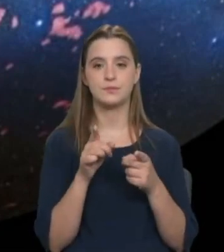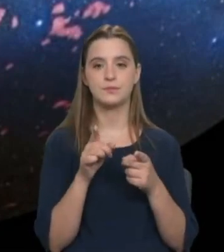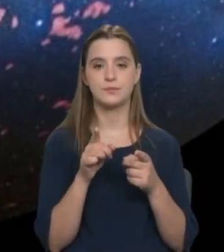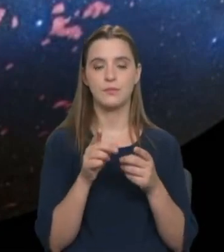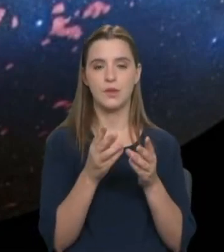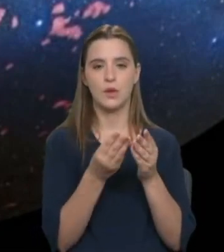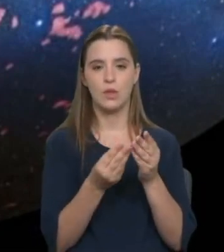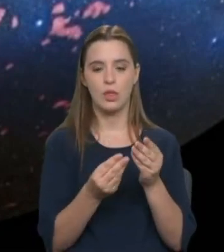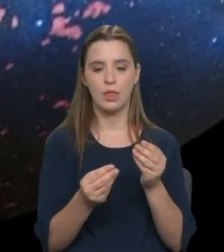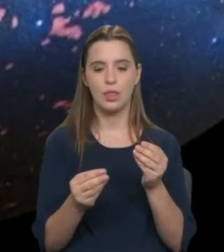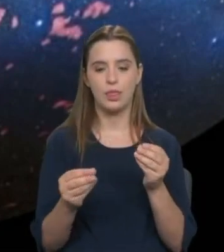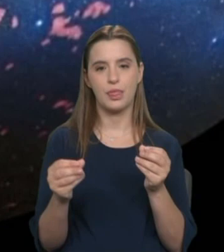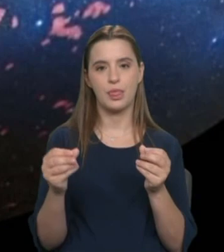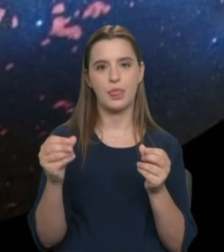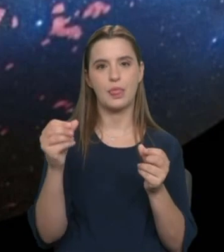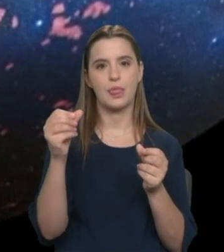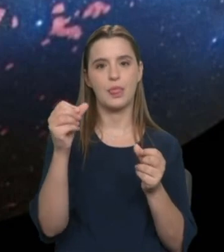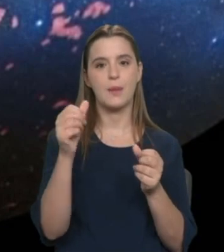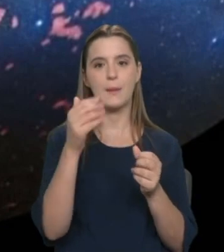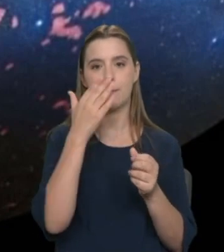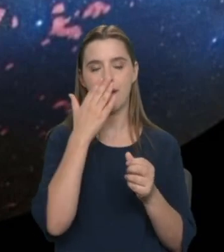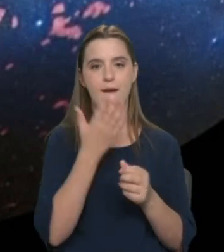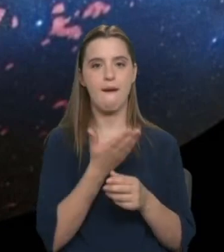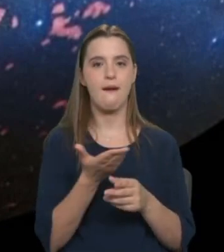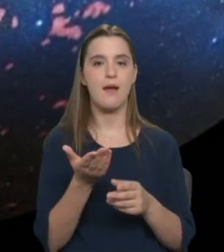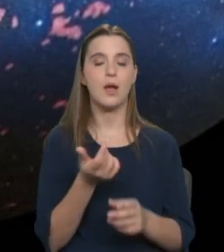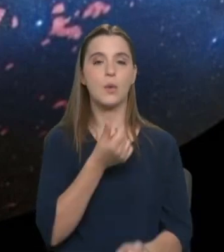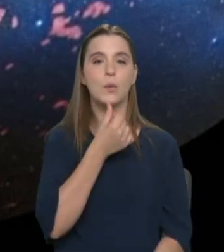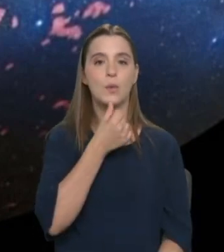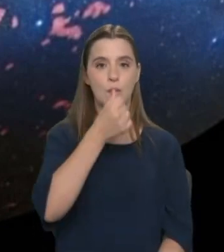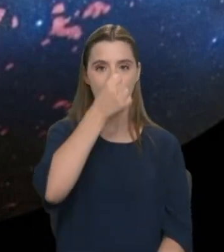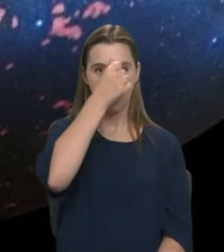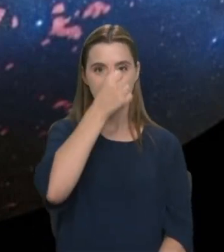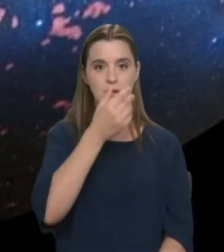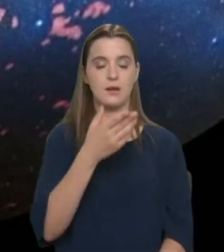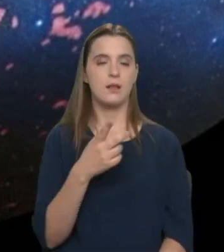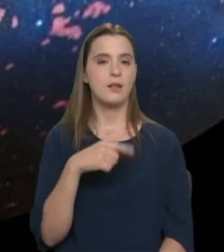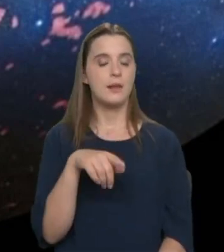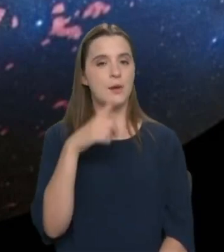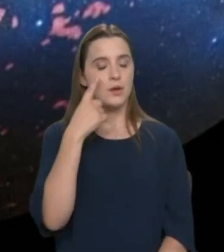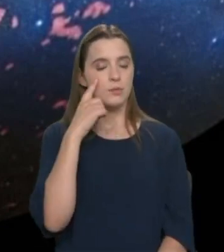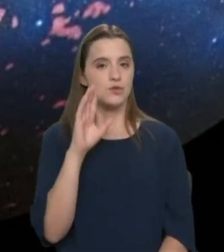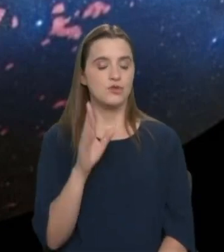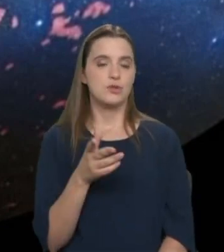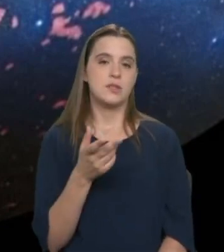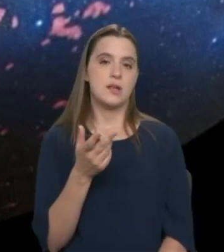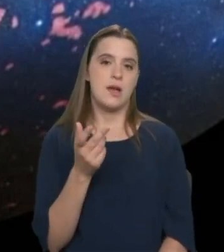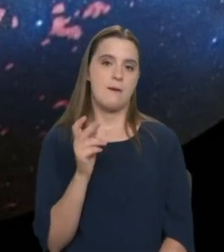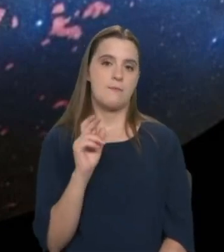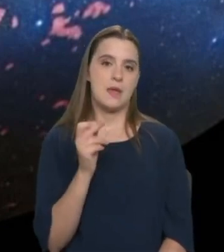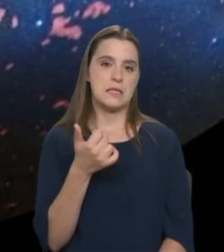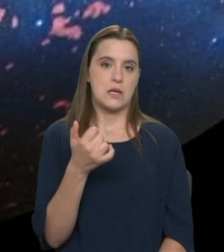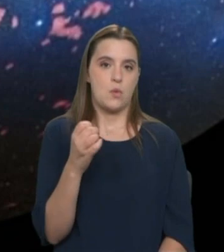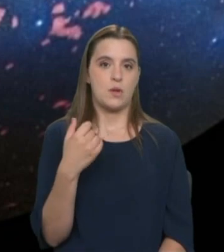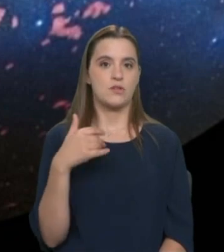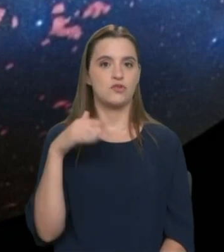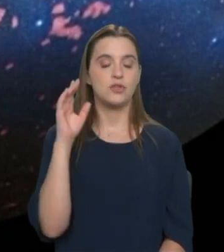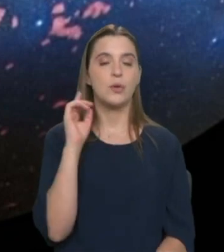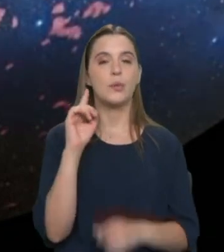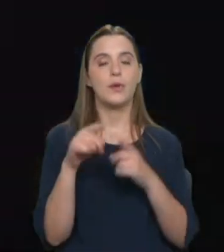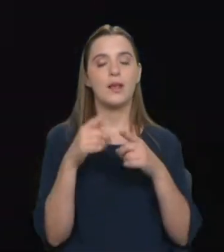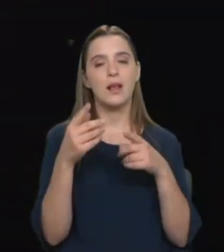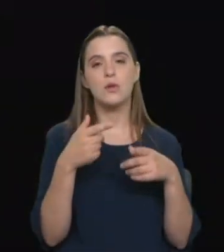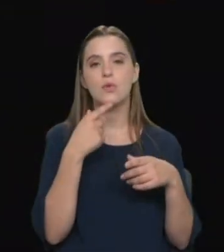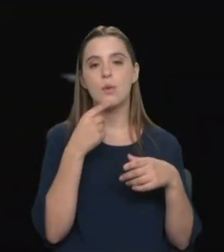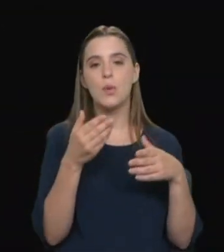que rodeia aqui a nossa galáxia, este rastro rosa, aquilo que nós já conhecemos há cerca de 5 décadas. São as chamadas correntes